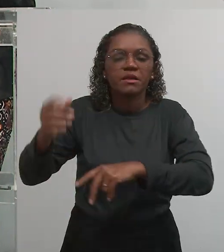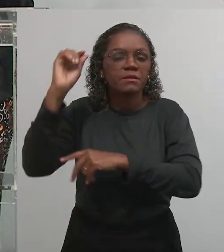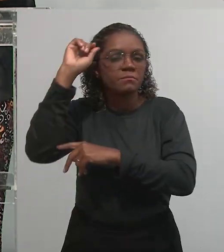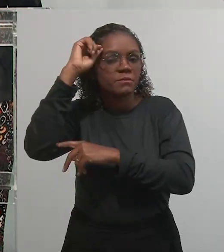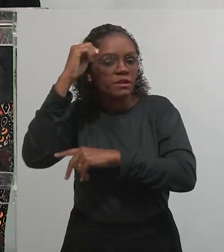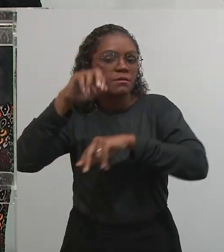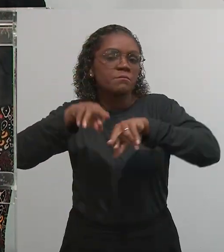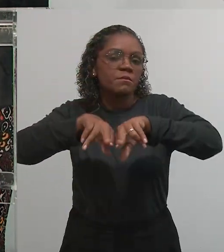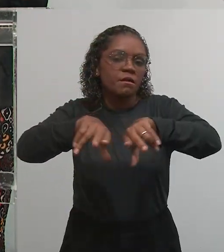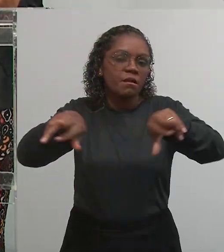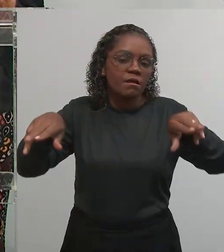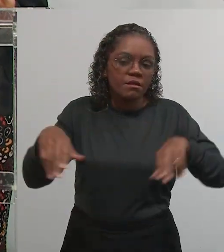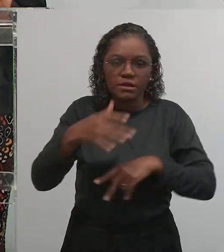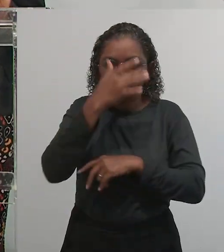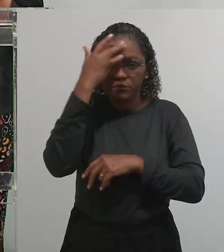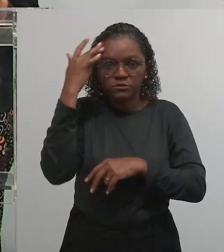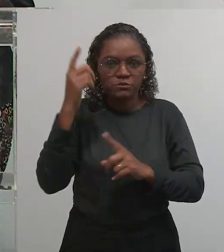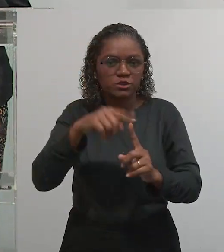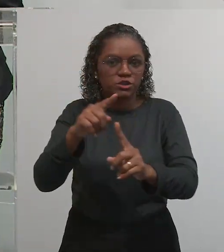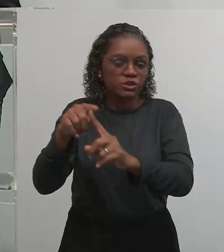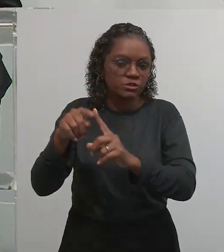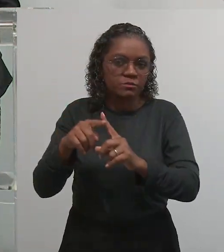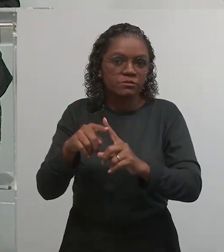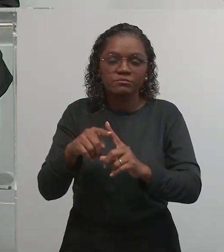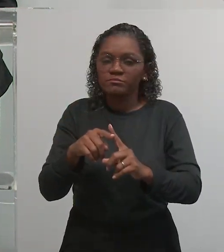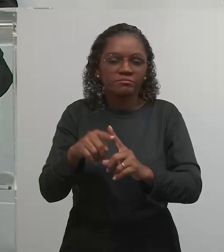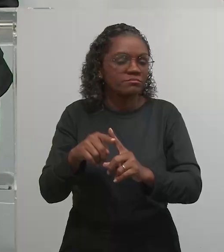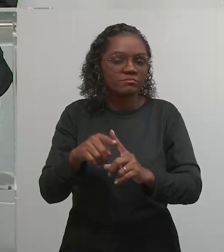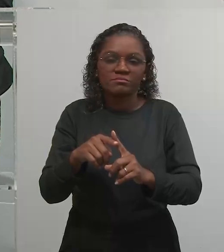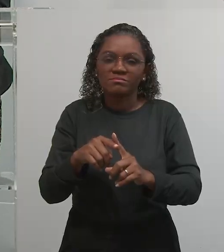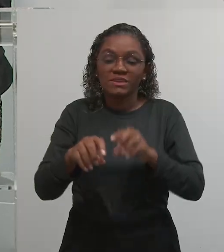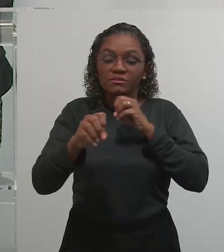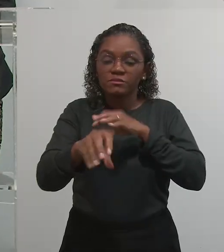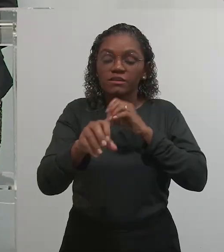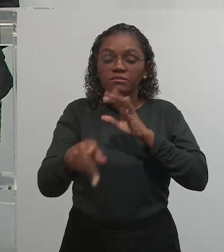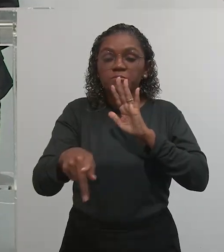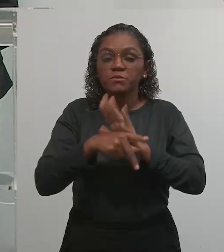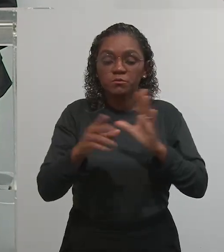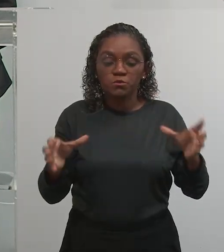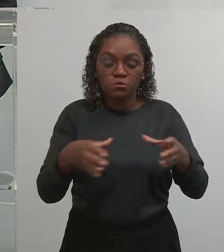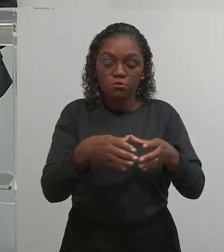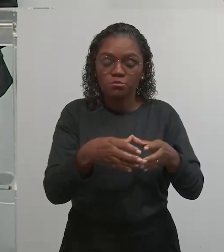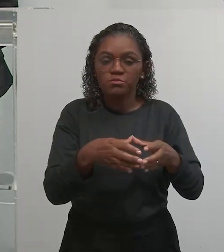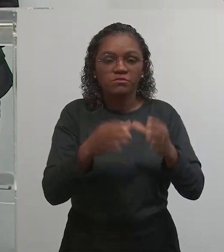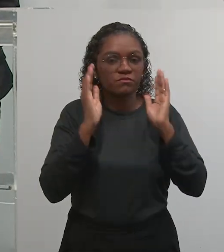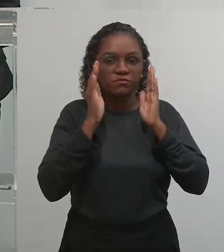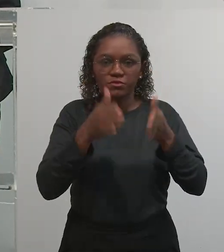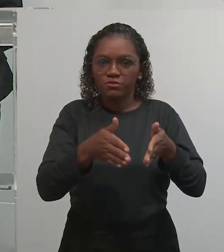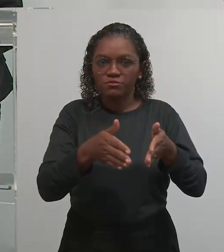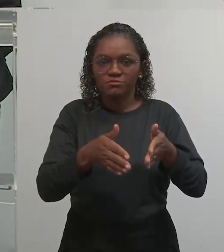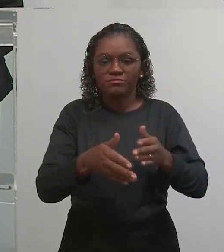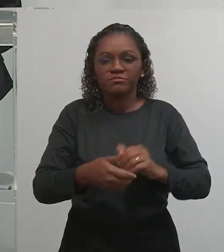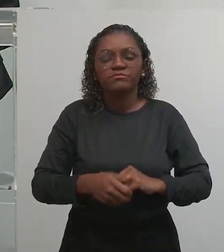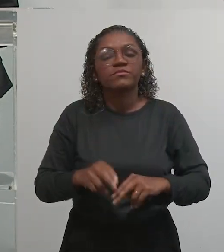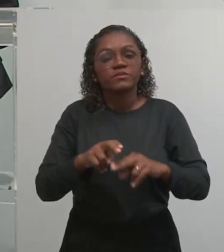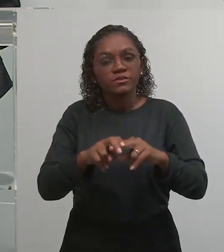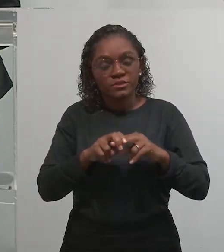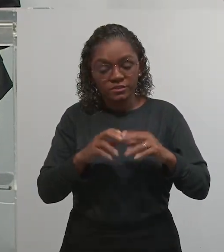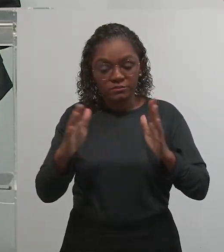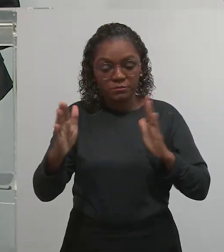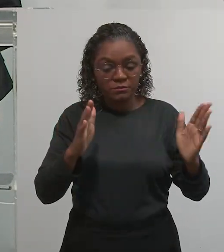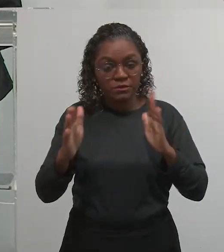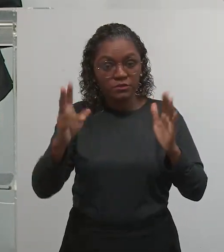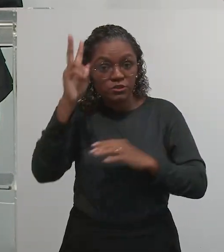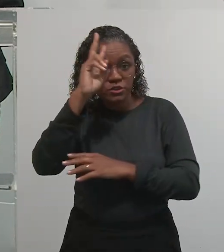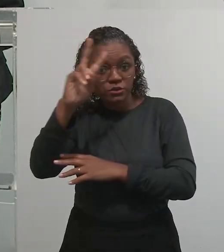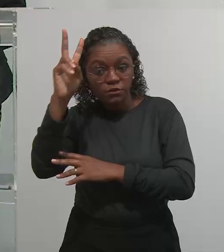negras, enfim. O aspecto da educação era muito restrita a determinados grupos, tá? Então, nesse momento histórico, a gente